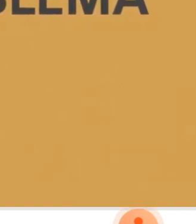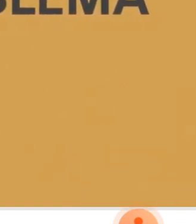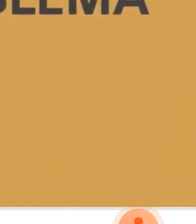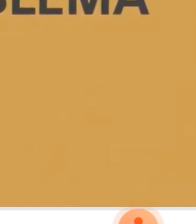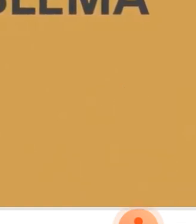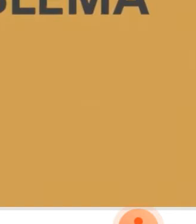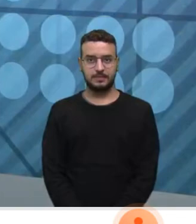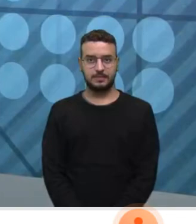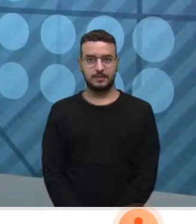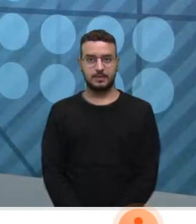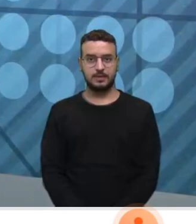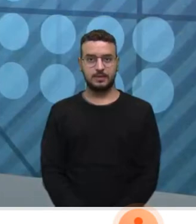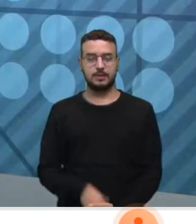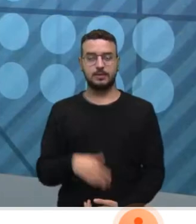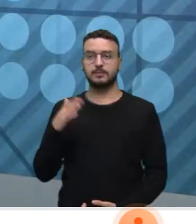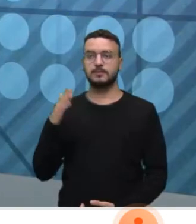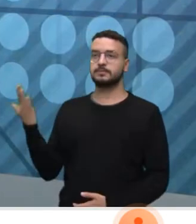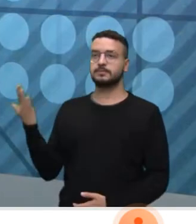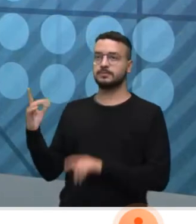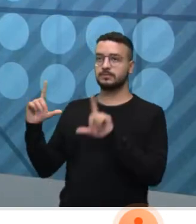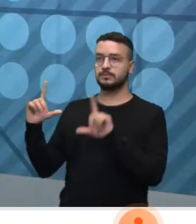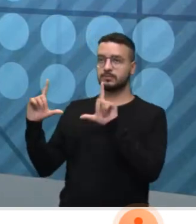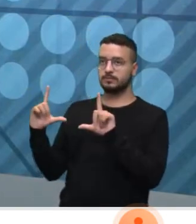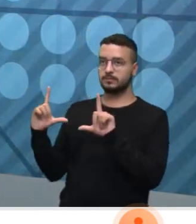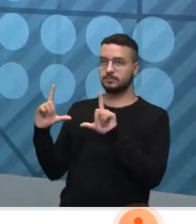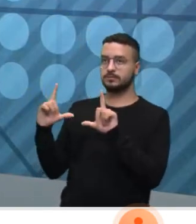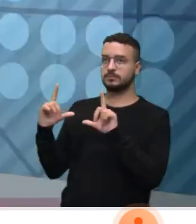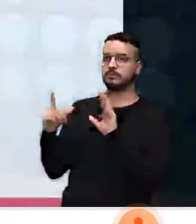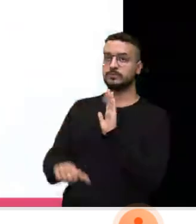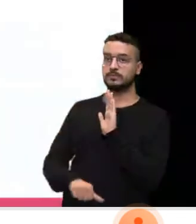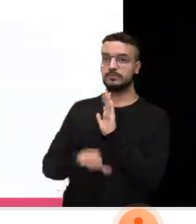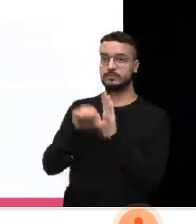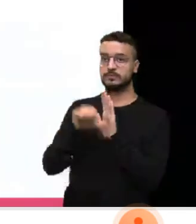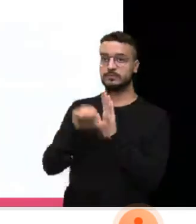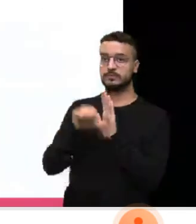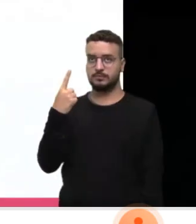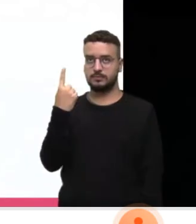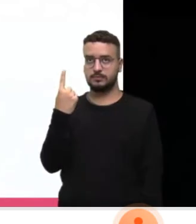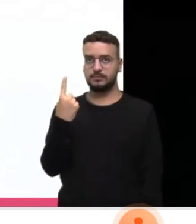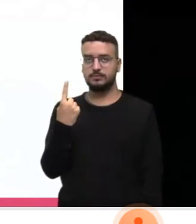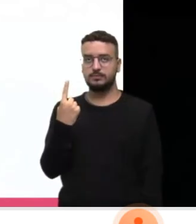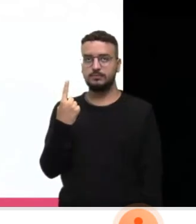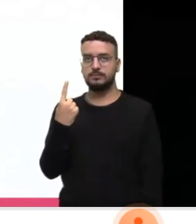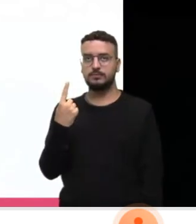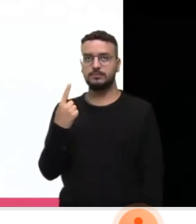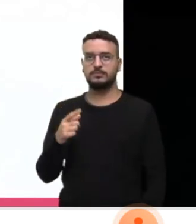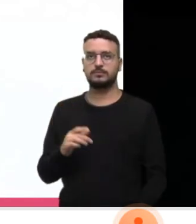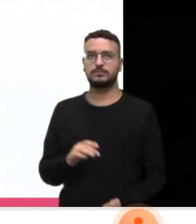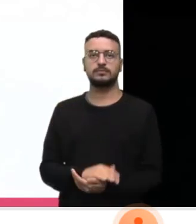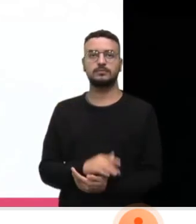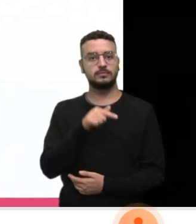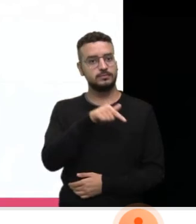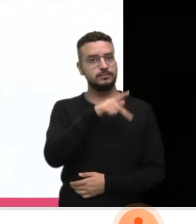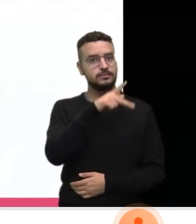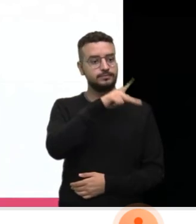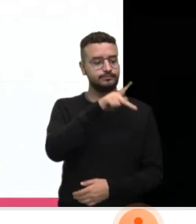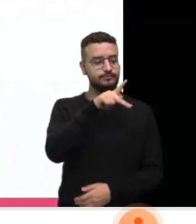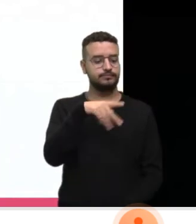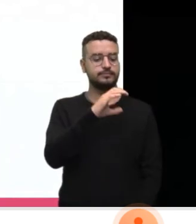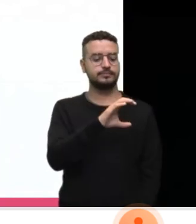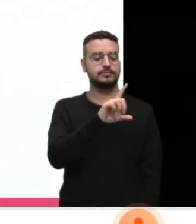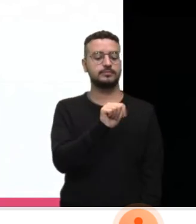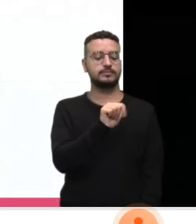No quadro, a primeira situação problema, vamos lá? Então, Cláudia, ela planejou desenvolver com sua classe